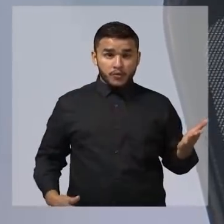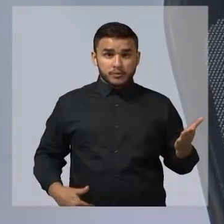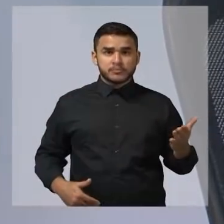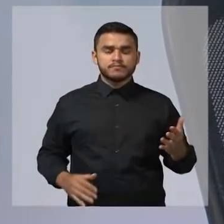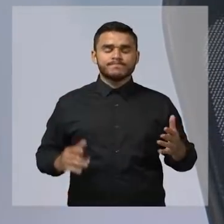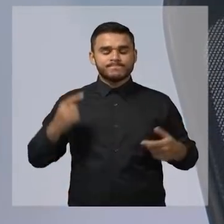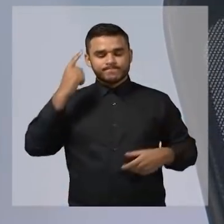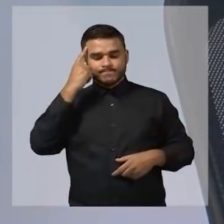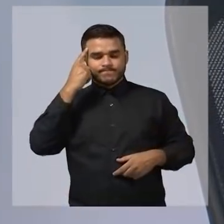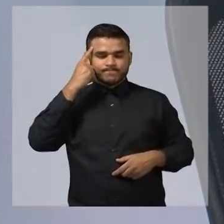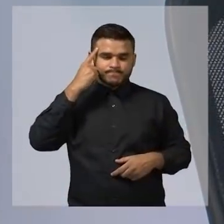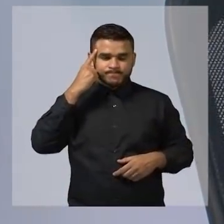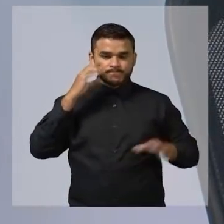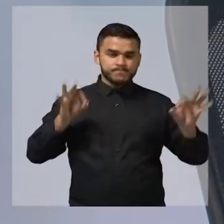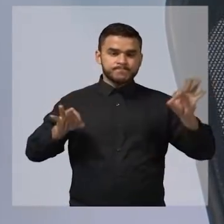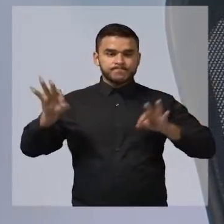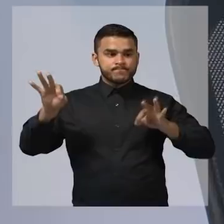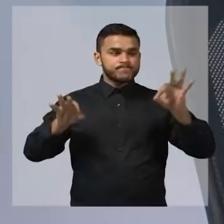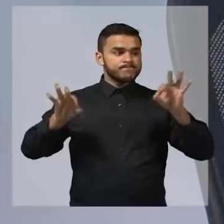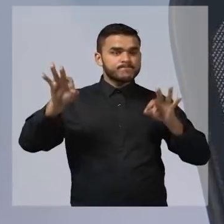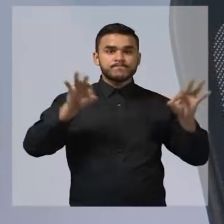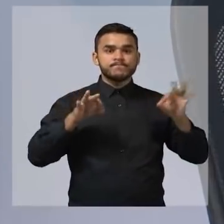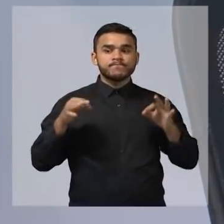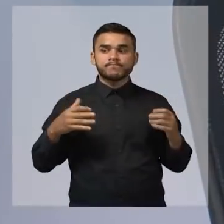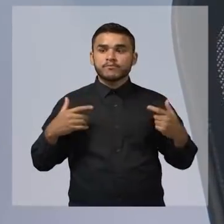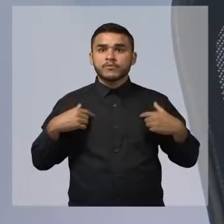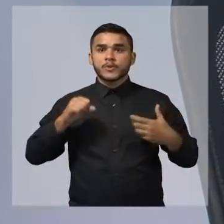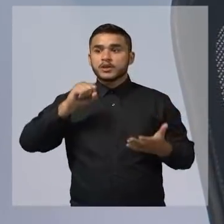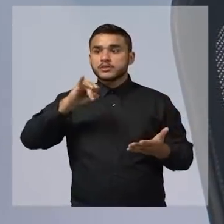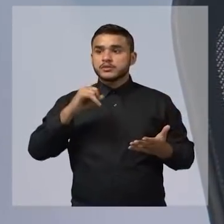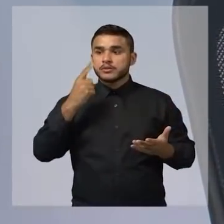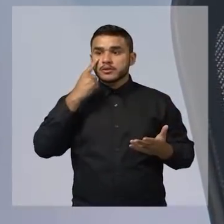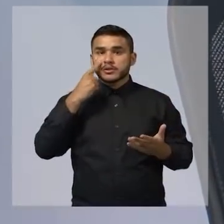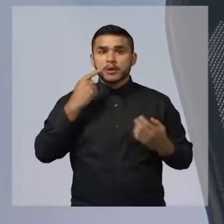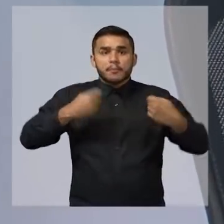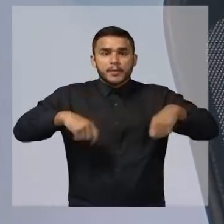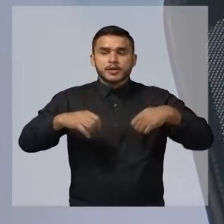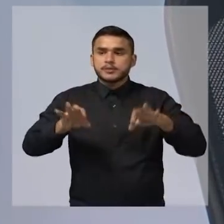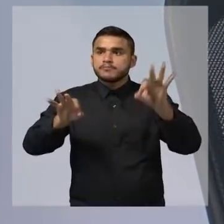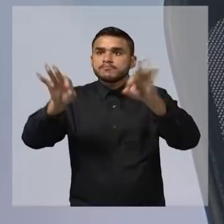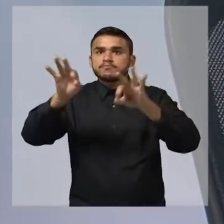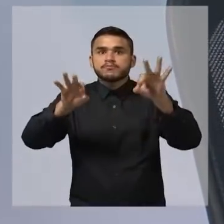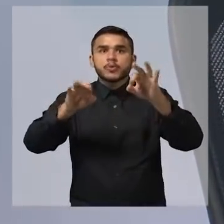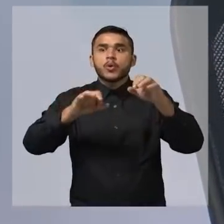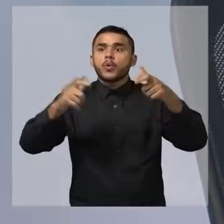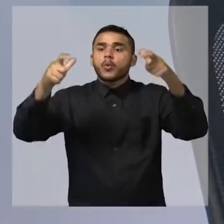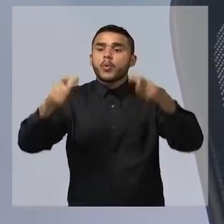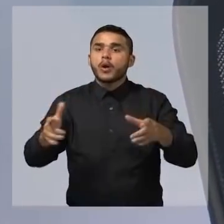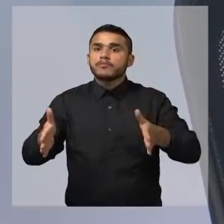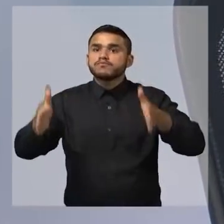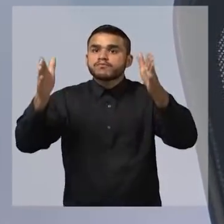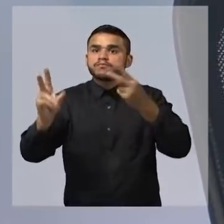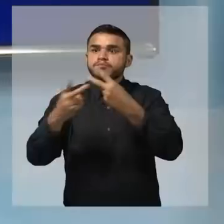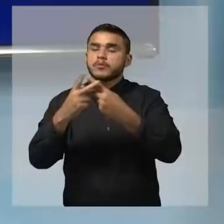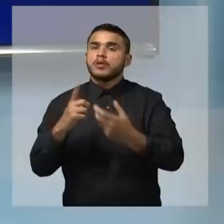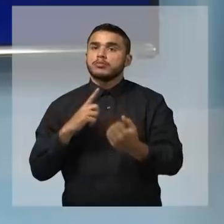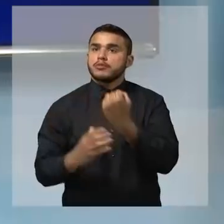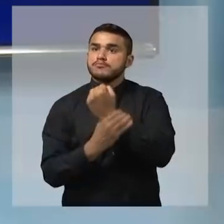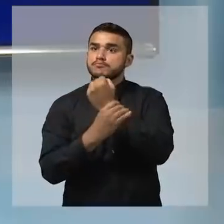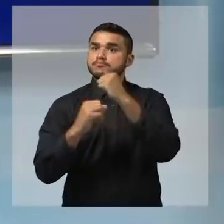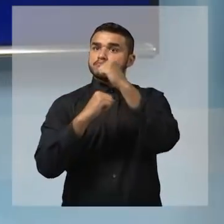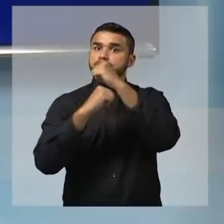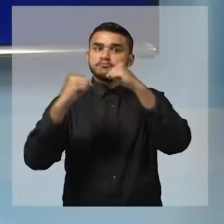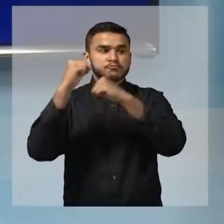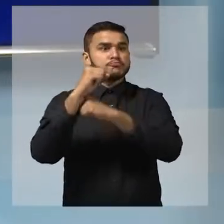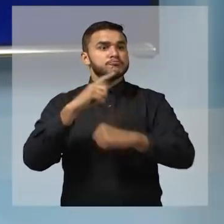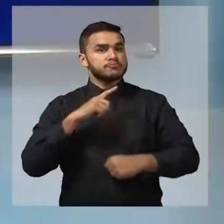também colocar uma situação se eu não tenho o principal, que é o estrutural, para poder segurar. Então, hoje o sistema